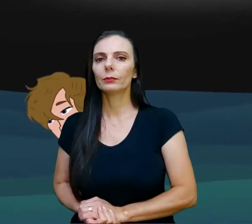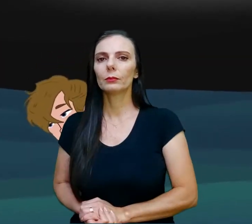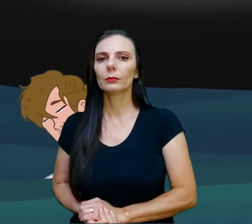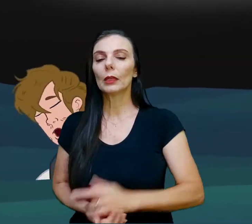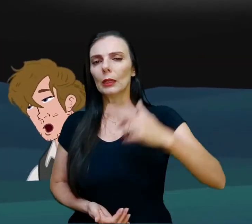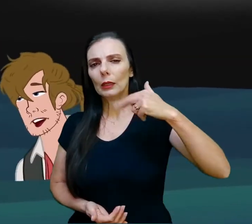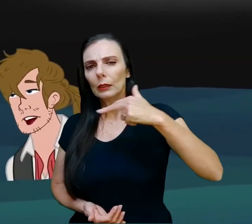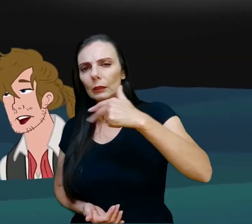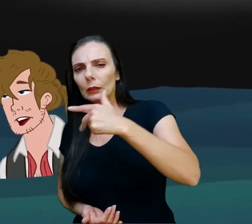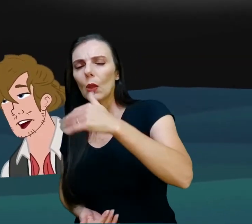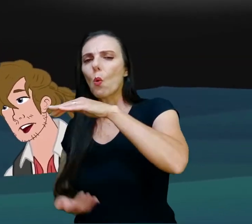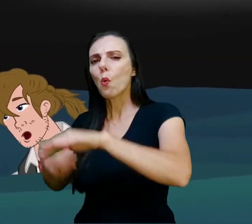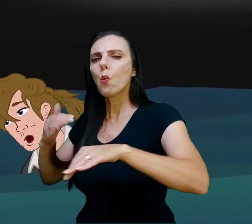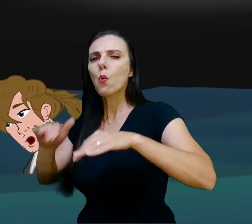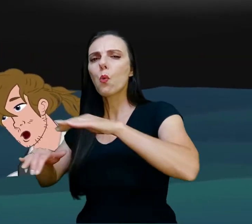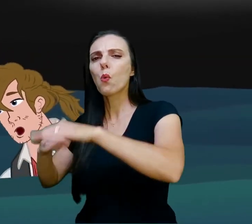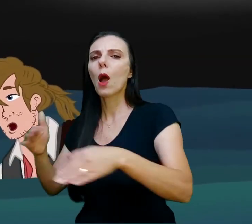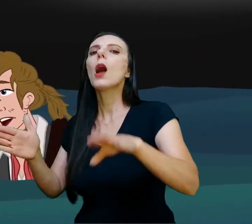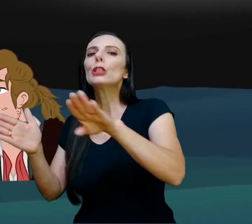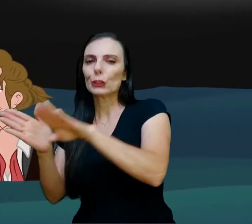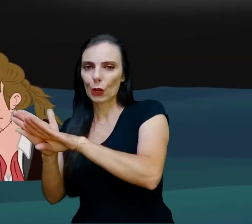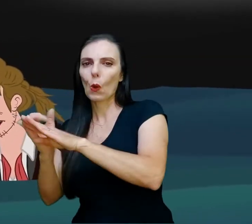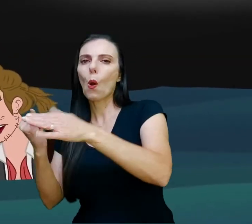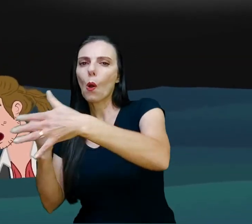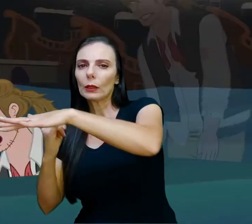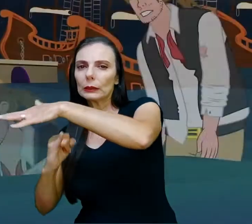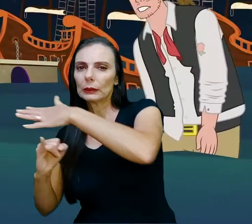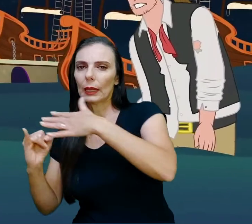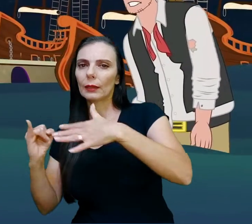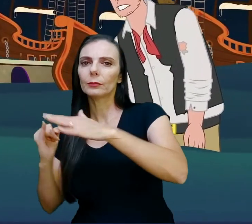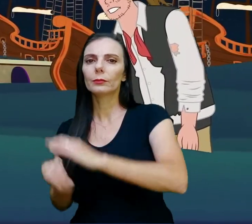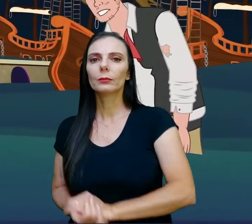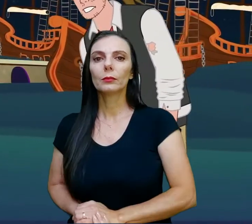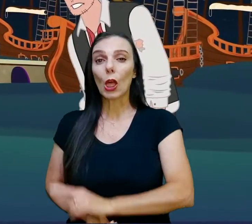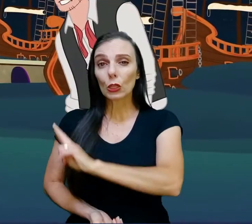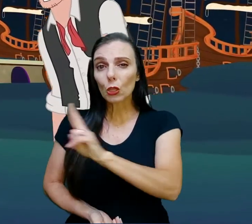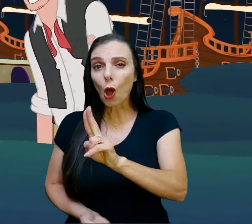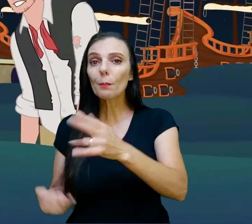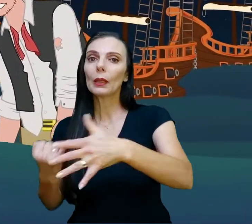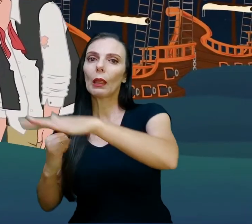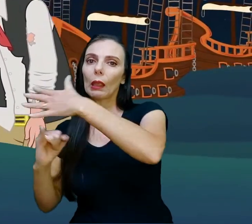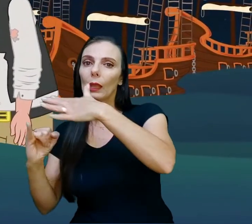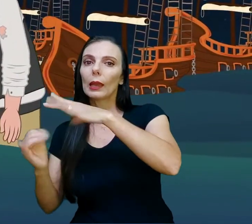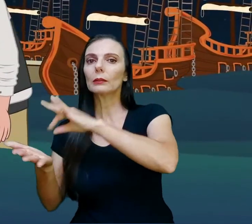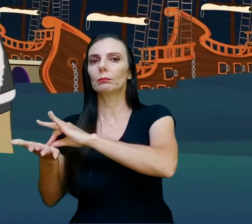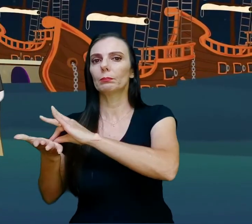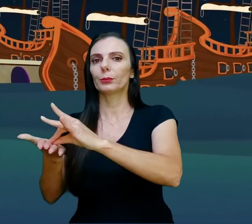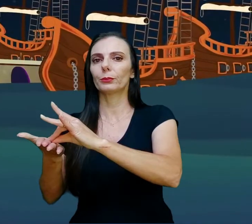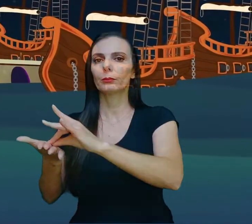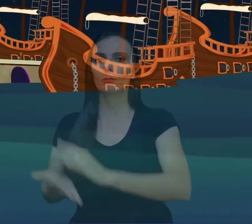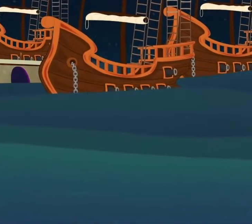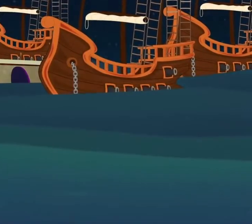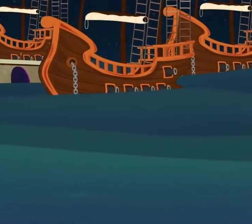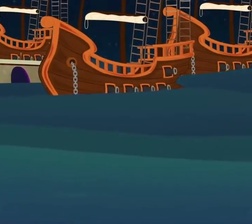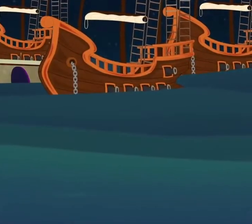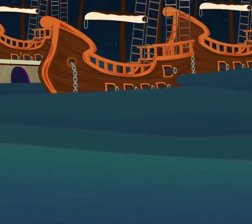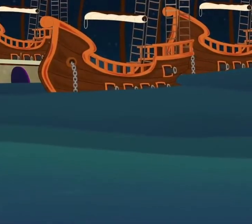ilha. Ele andou e nadou e finalmente chegou a uma ilha, que chamavam de Ilha